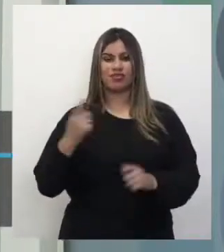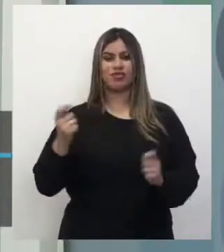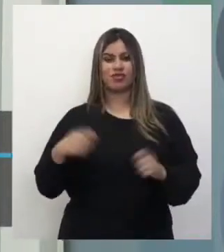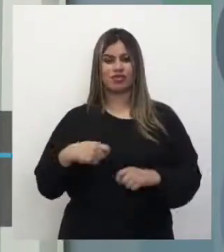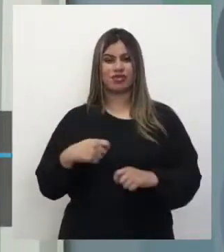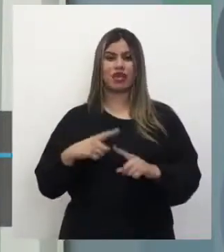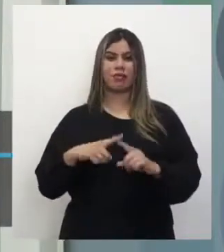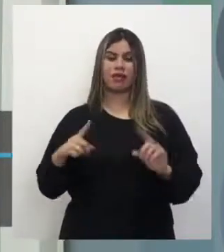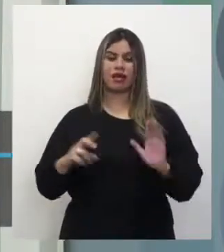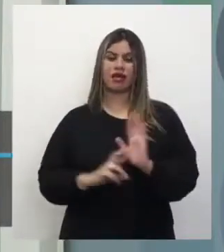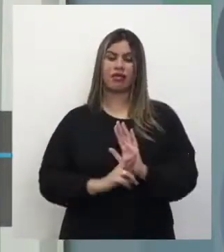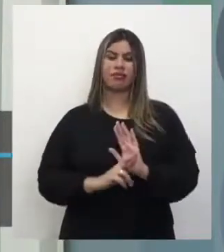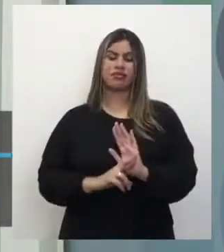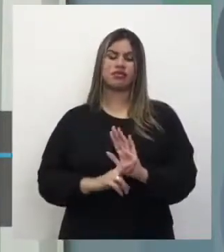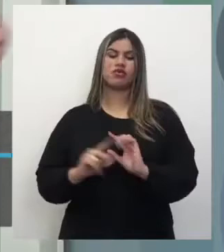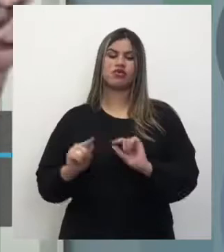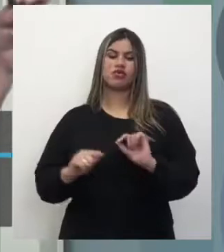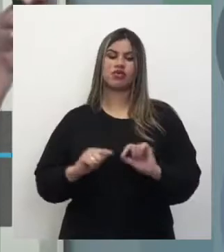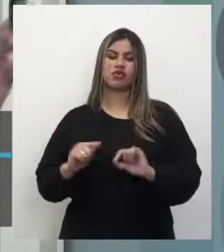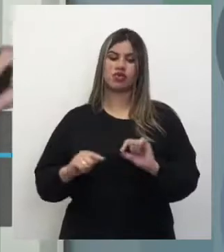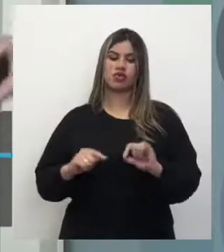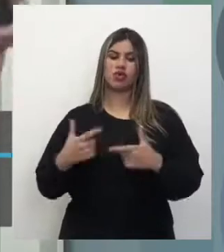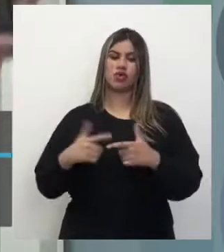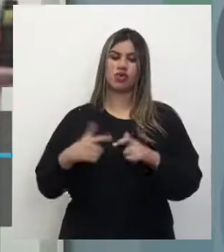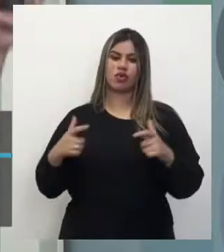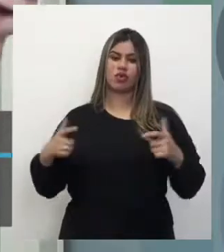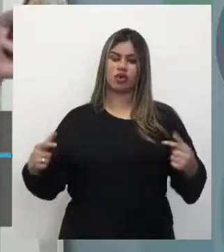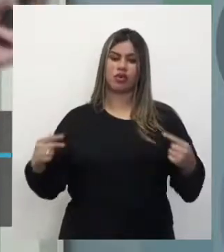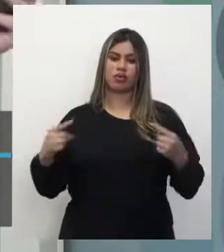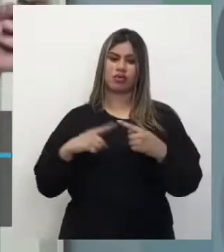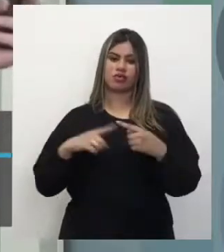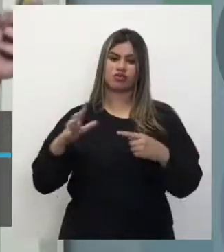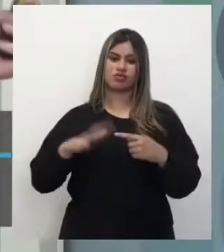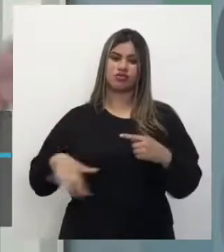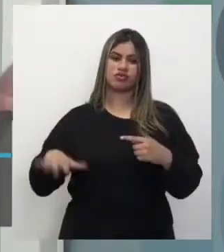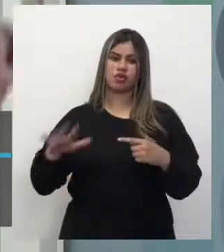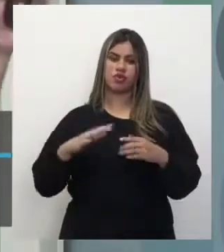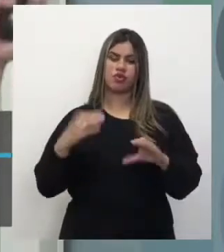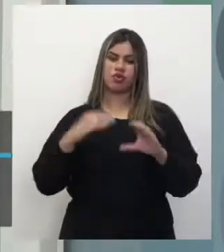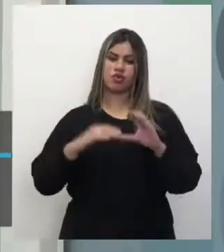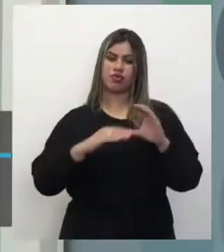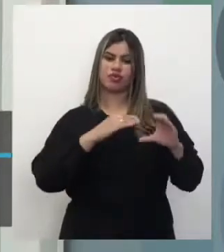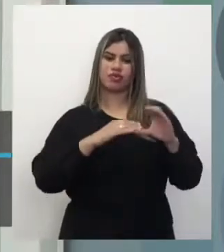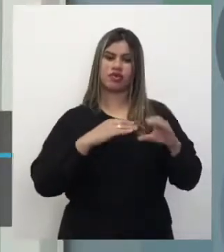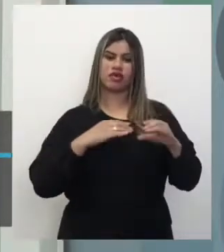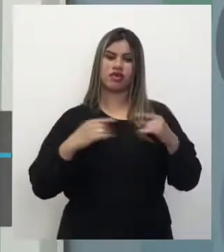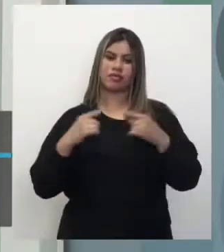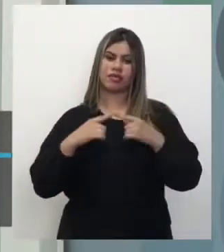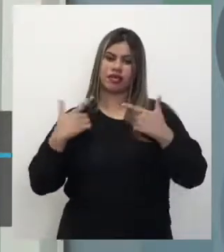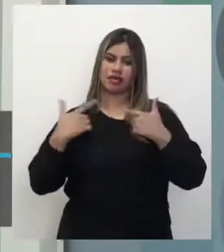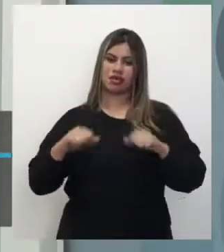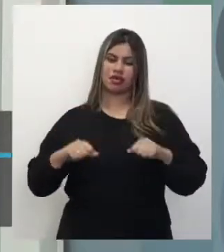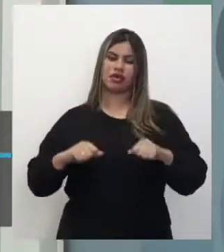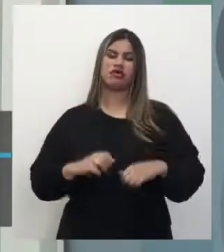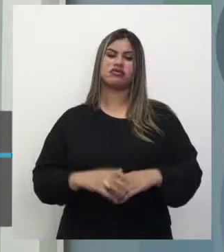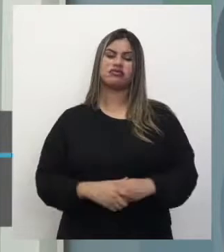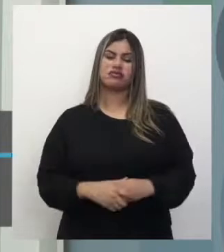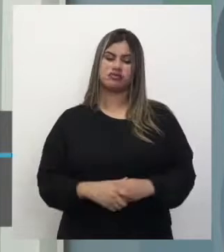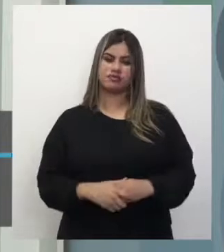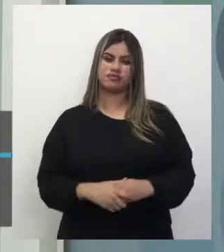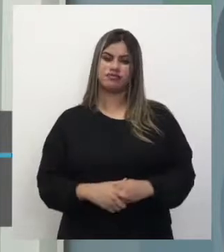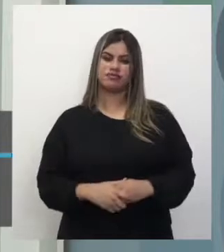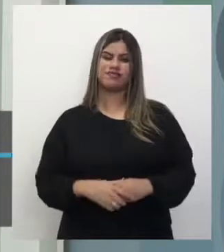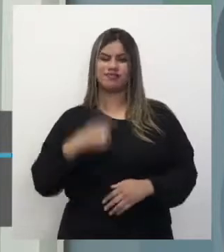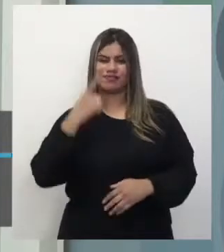linguagem me torna representante de algo muito maior, que são todos aqueles que se comunicam por aquela linguagem, né? Então, olha como